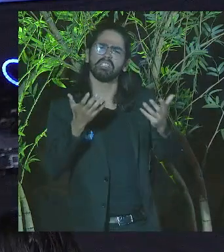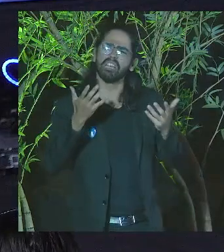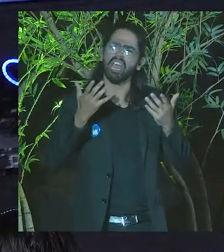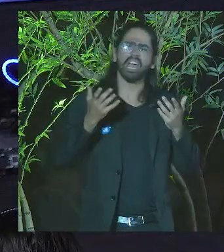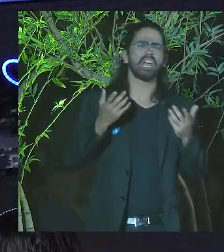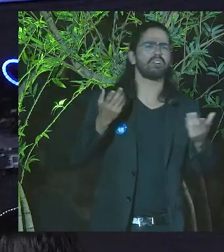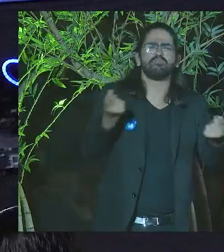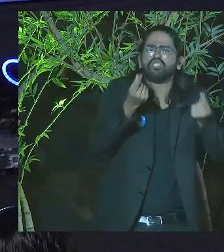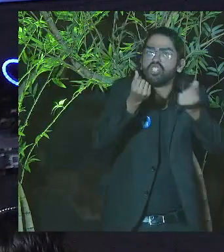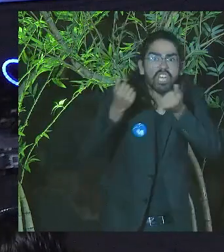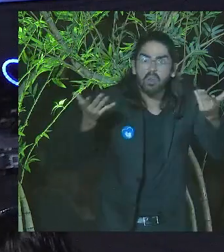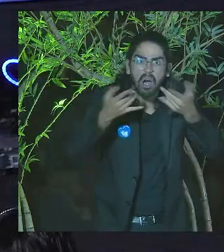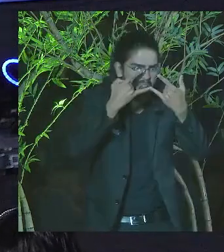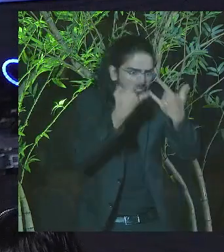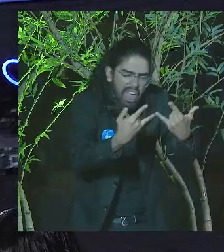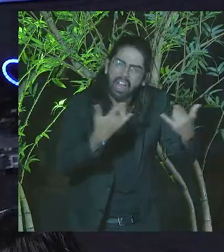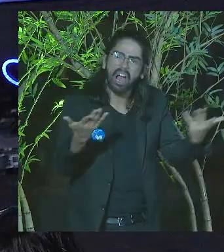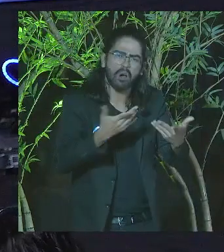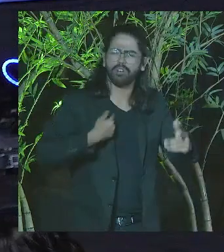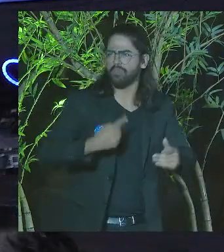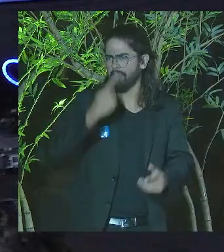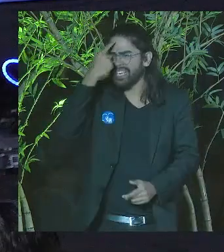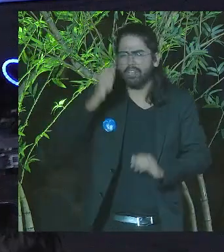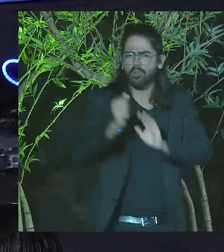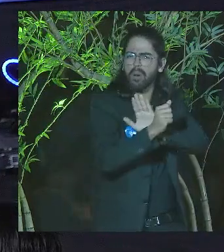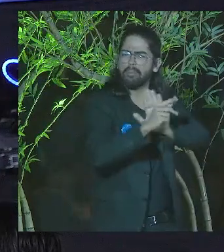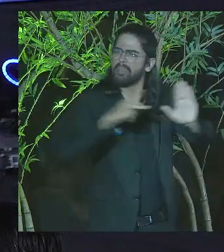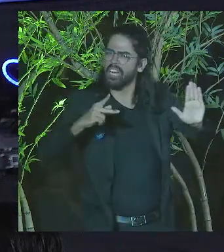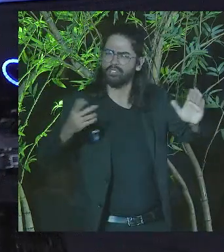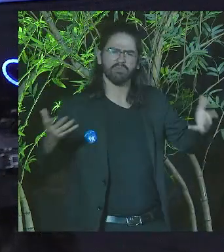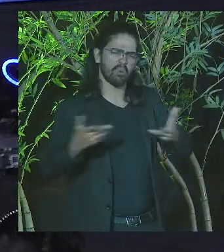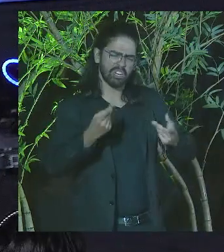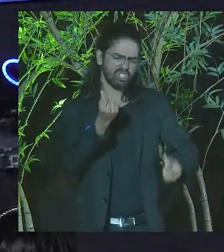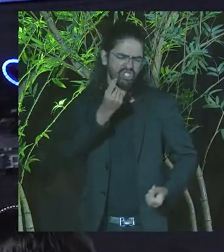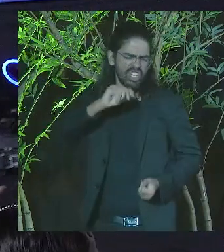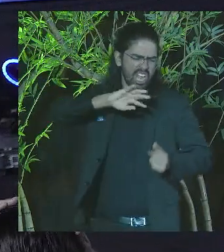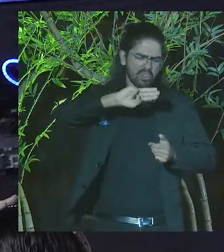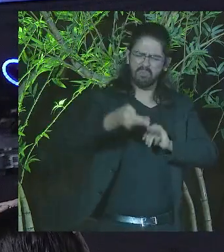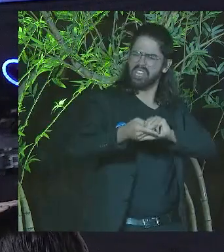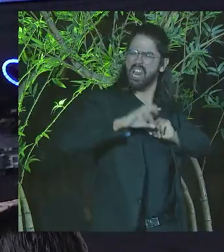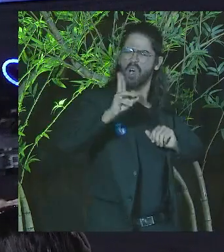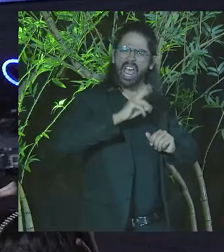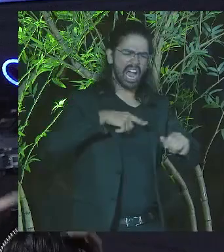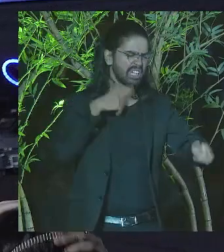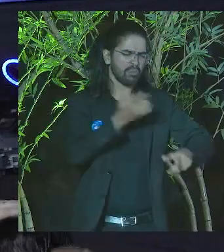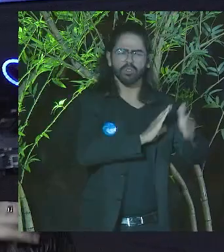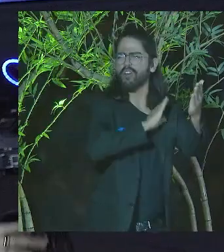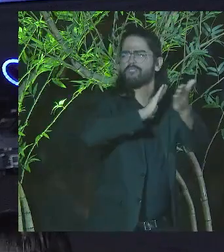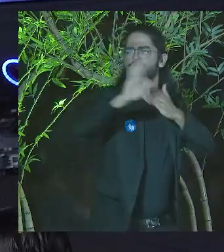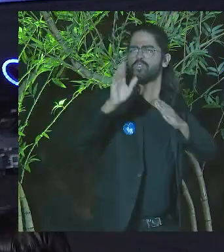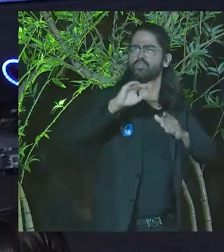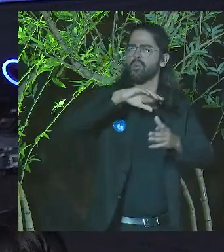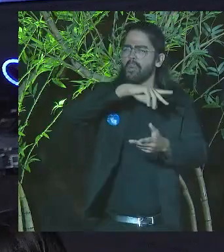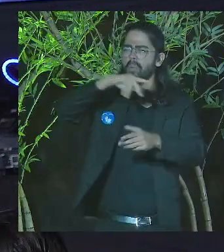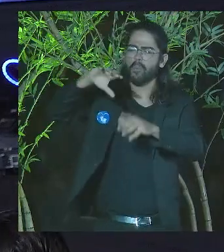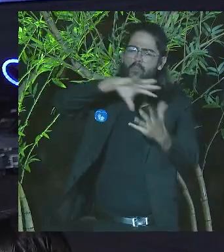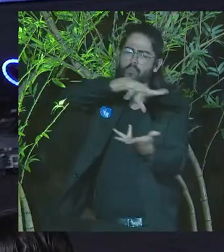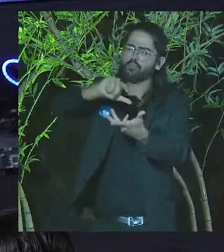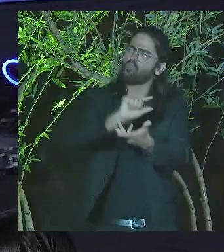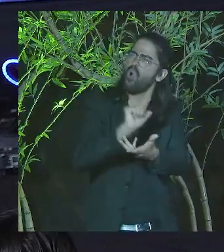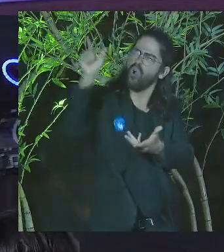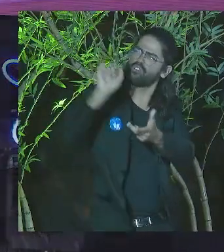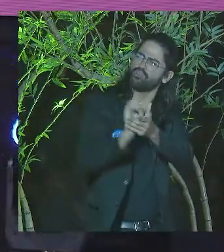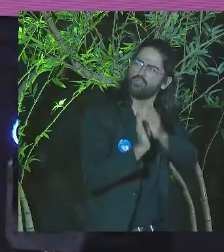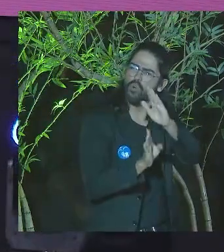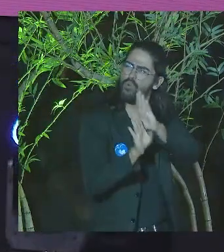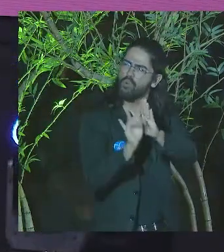que ganhar agora, eu vou criar aqui um aplicativo para ficar milionária, não sei o quê, depois eu pego uma rota de fuga para Marte, porque